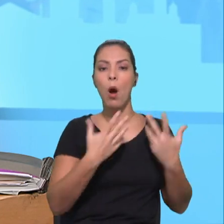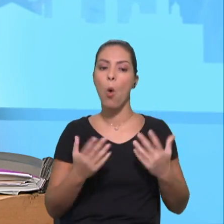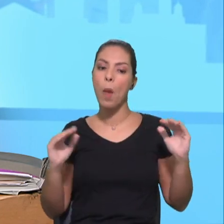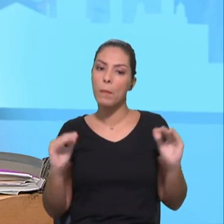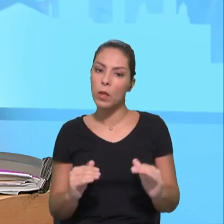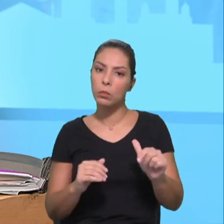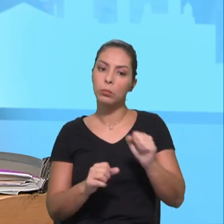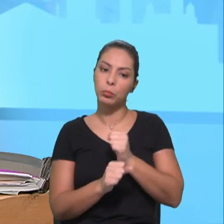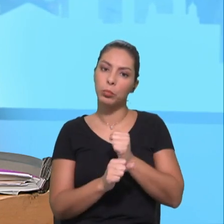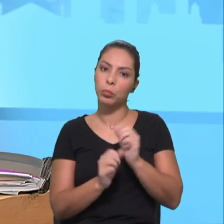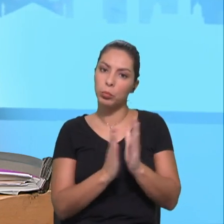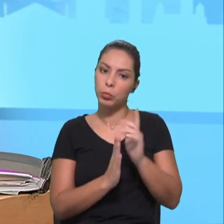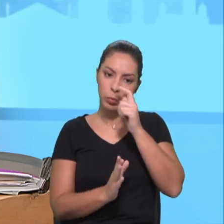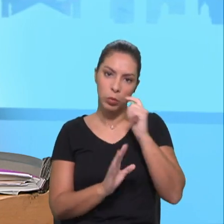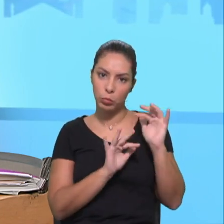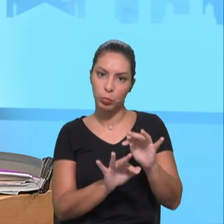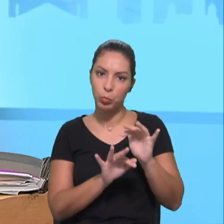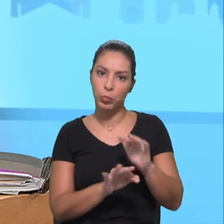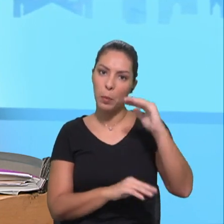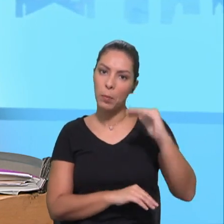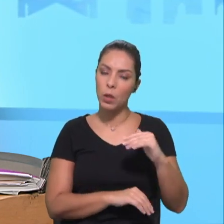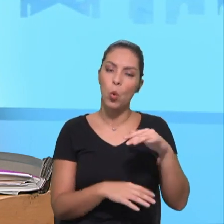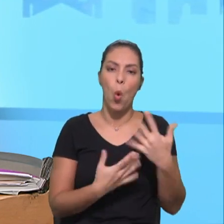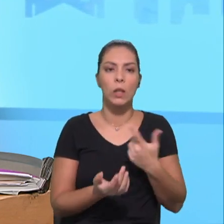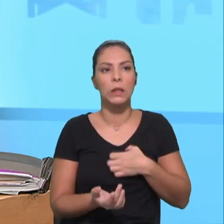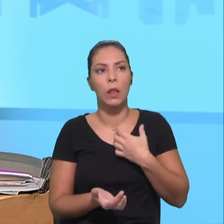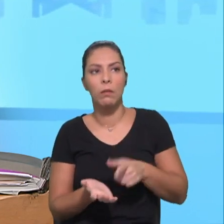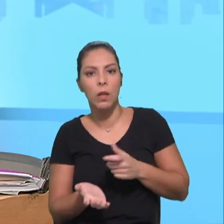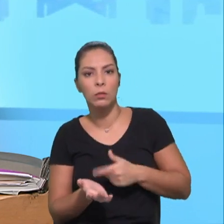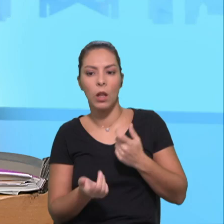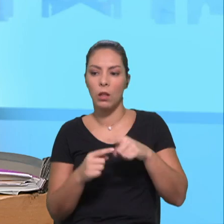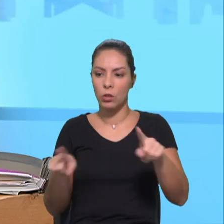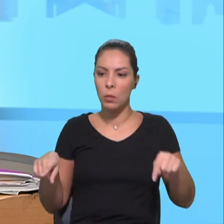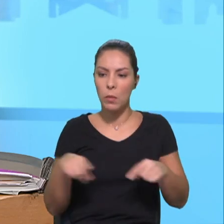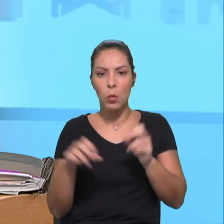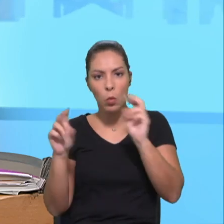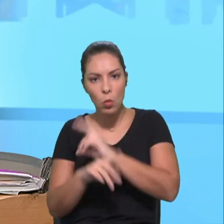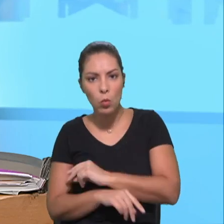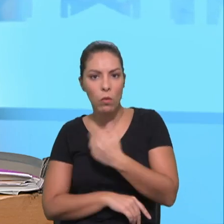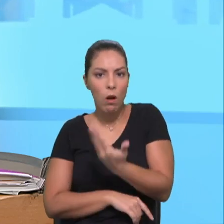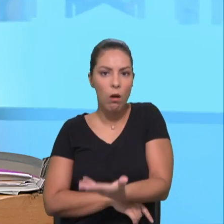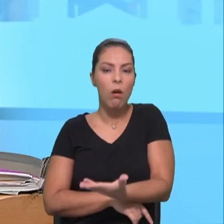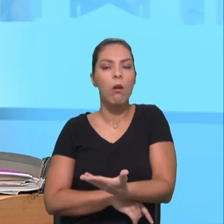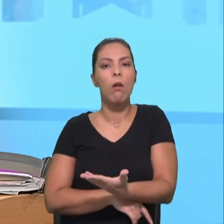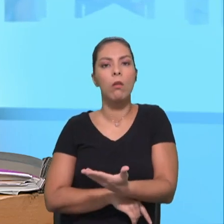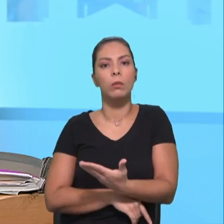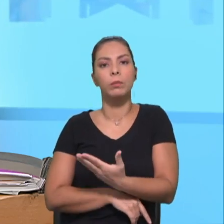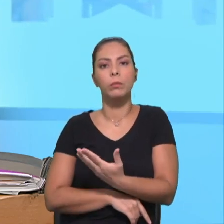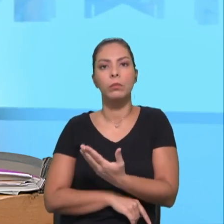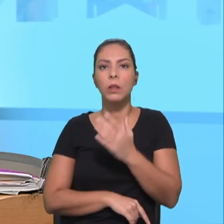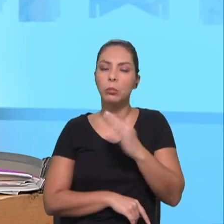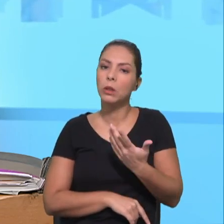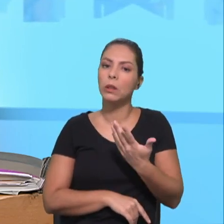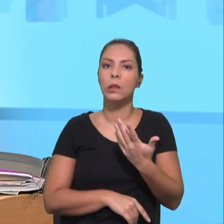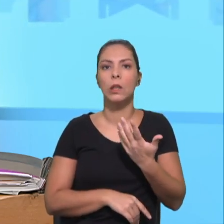celebra naquela igreja, ou porque há necessidade de novos espaços e que, portanto, têm que também